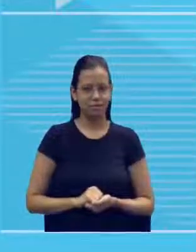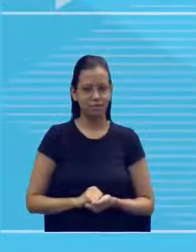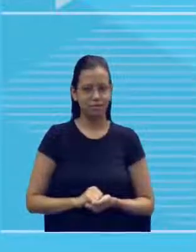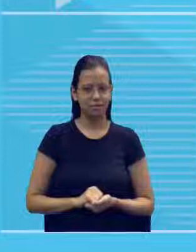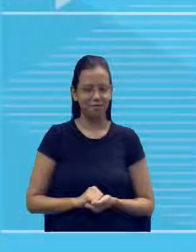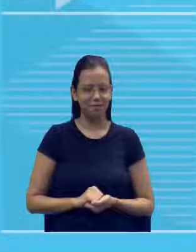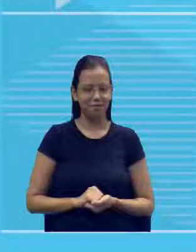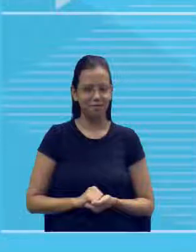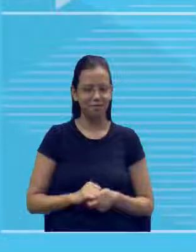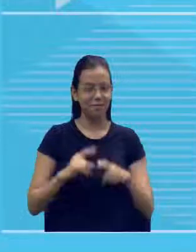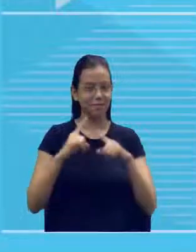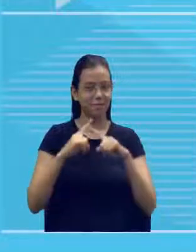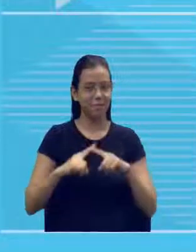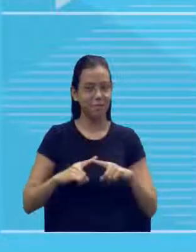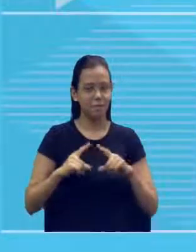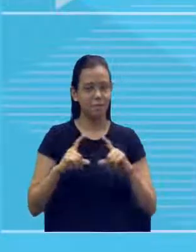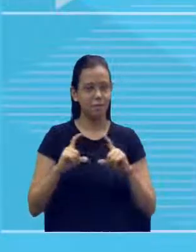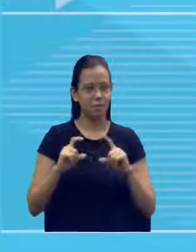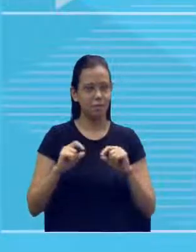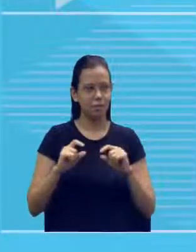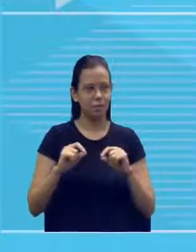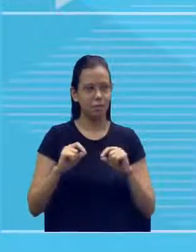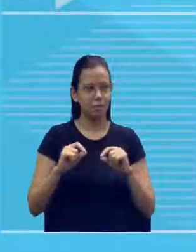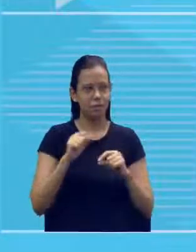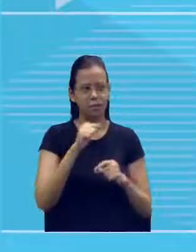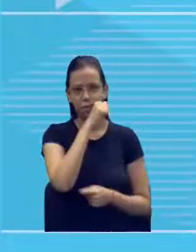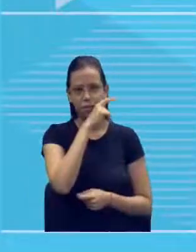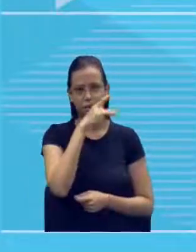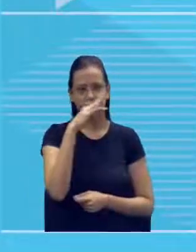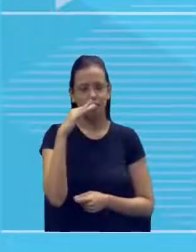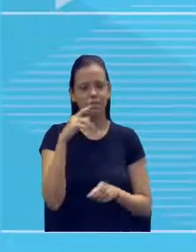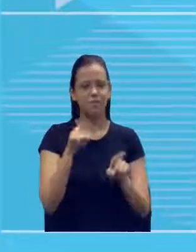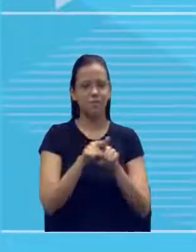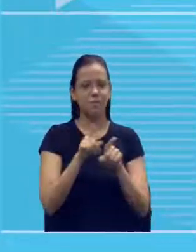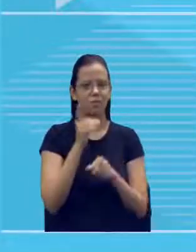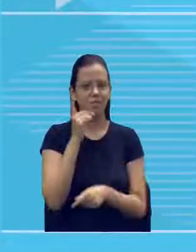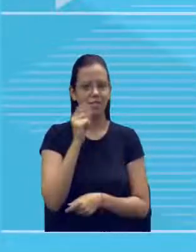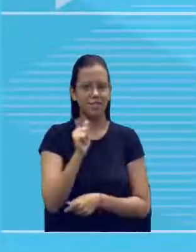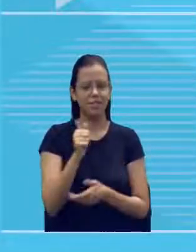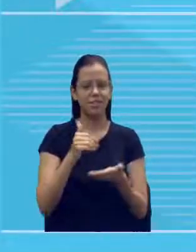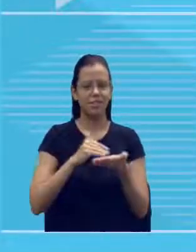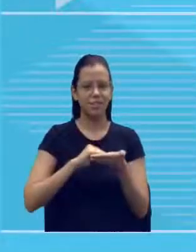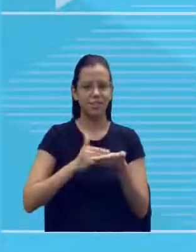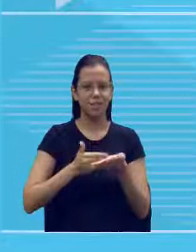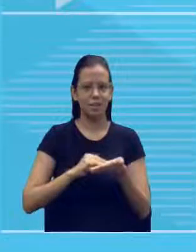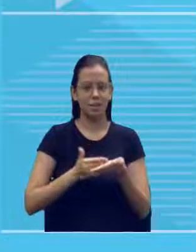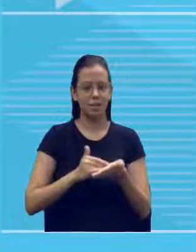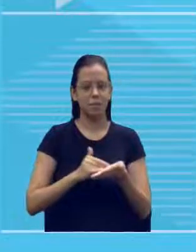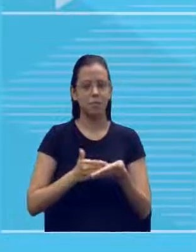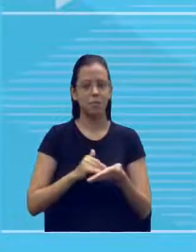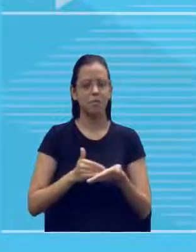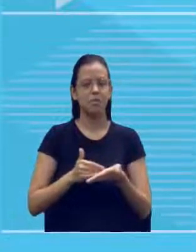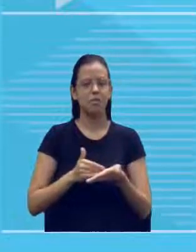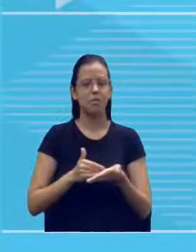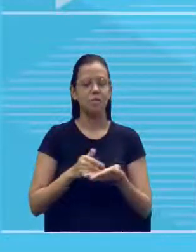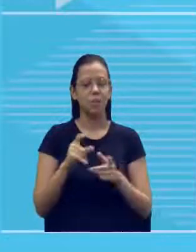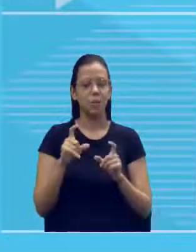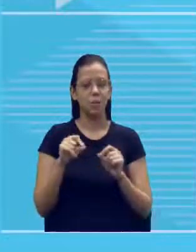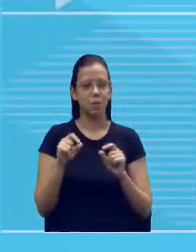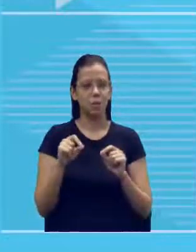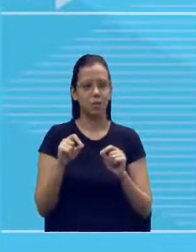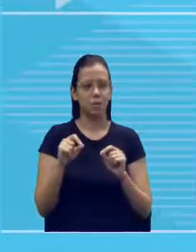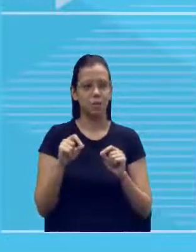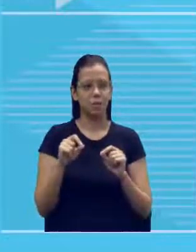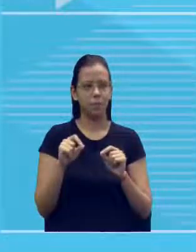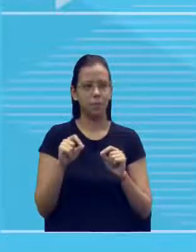O desafio, minha gente, era a Andressa lembrar. A Andressa é a deusa, né? Quando ela vier, vai ser a vez dela. Elas vão